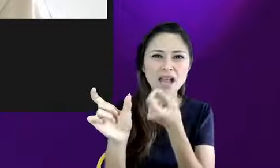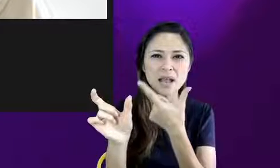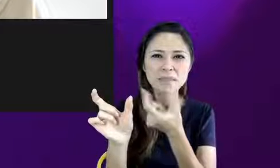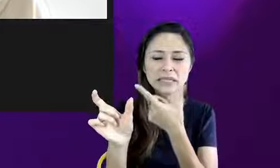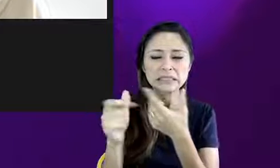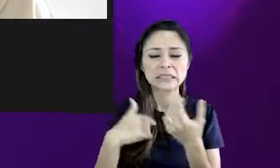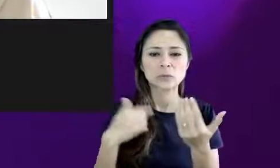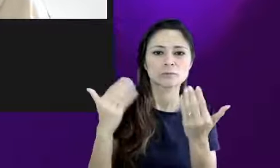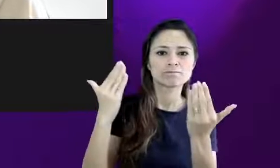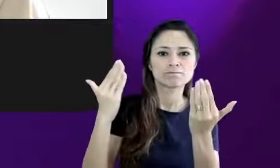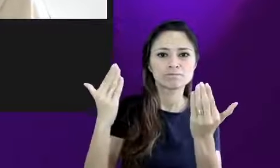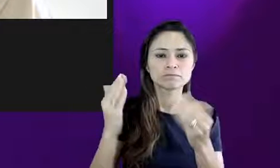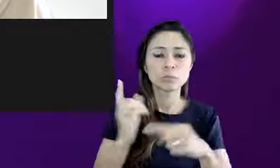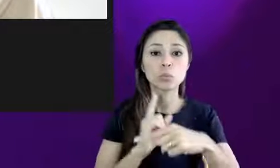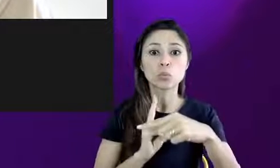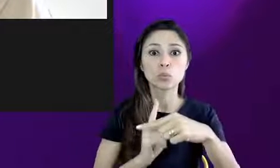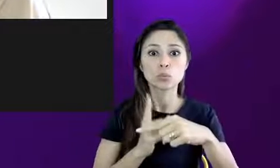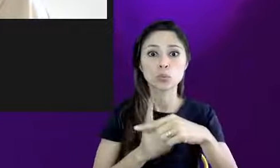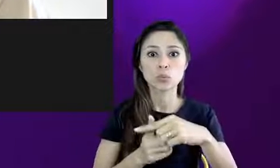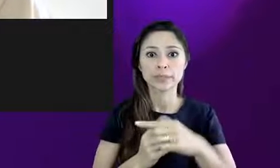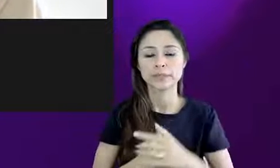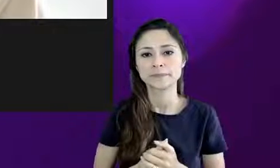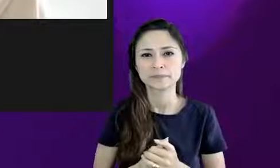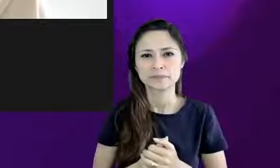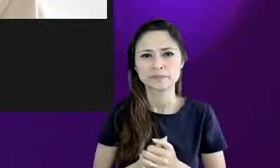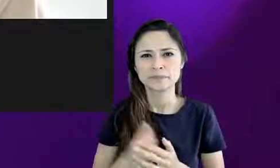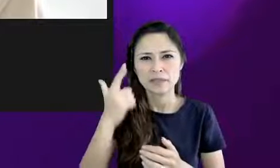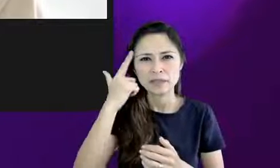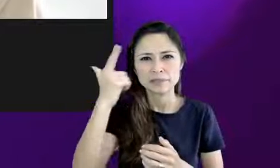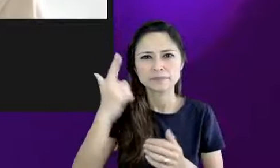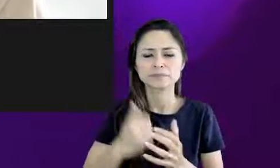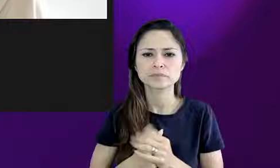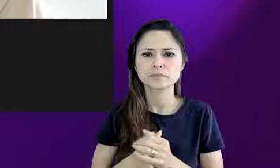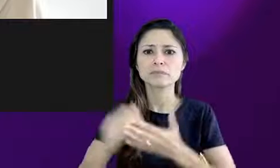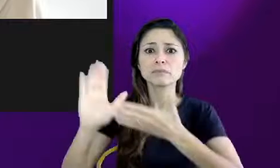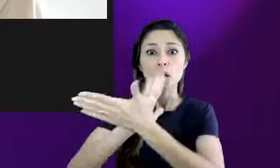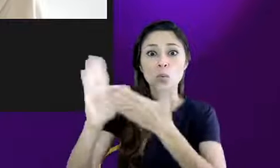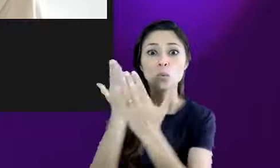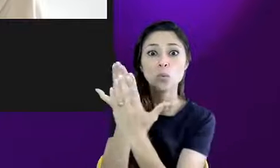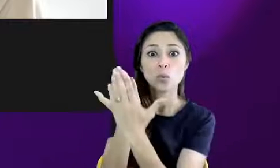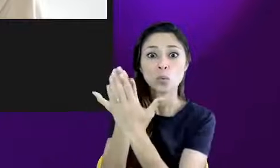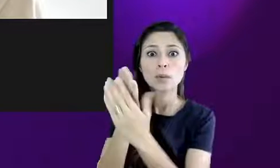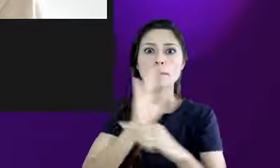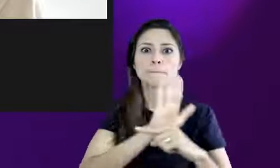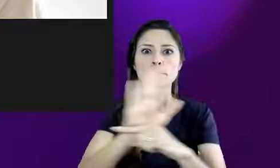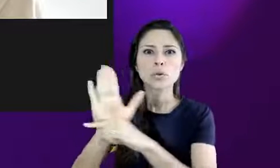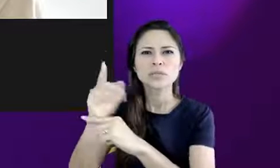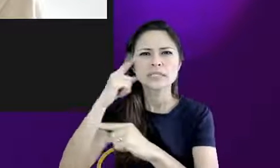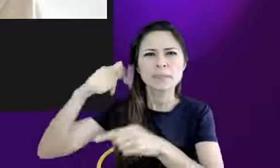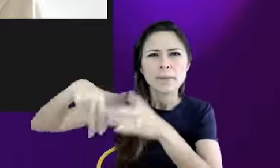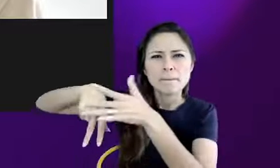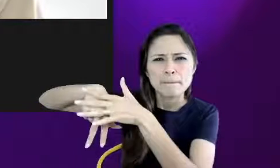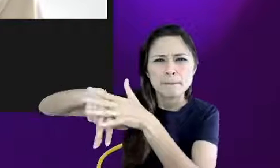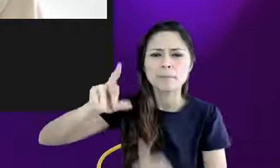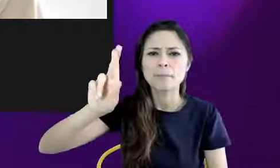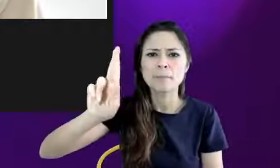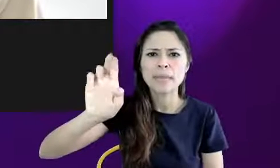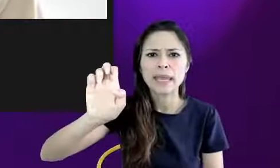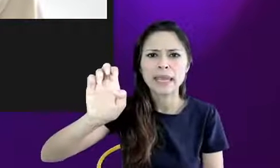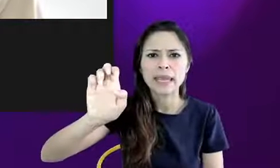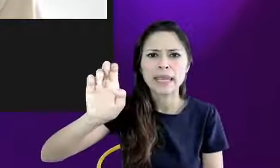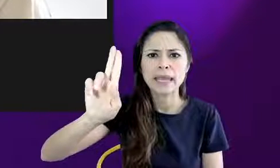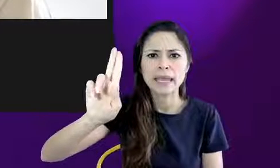relação a o fato de, nos estudos com artrite reumatoide, ele está relacionado a